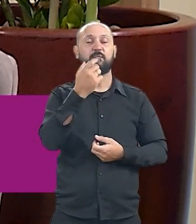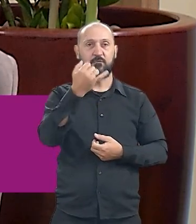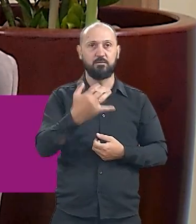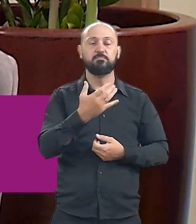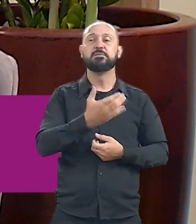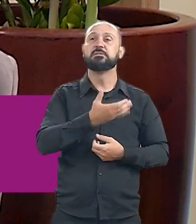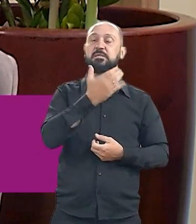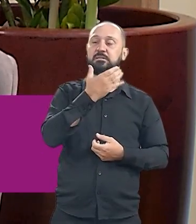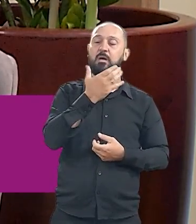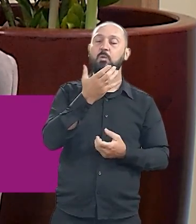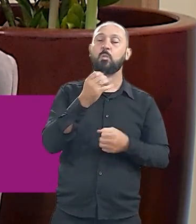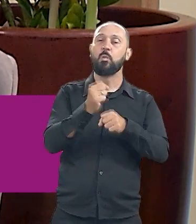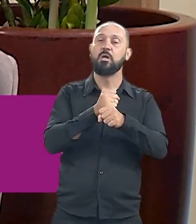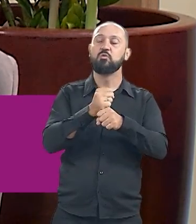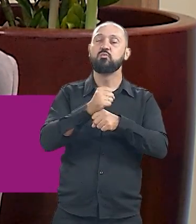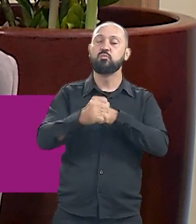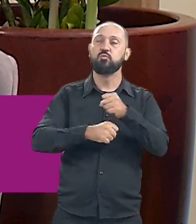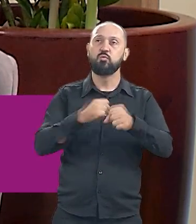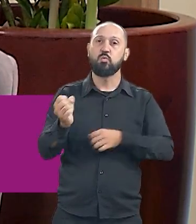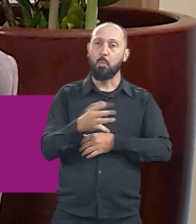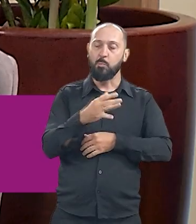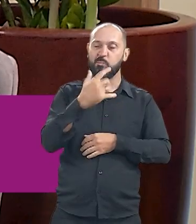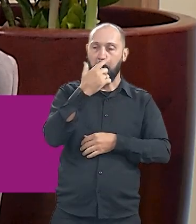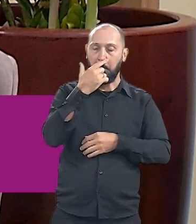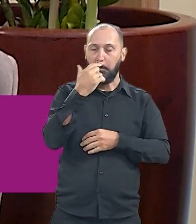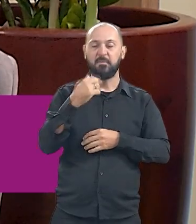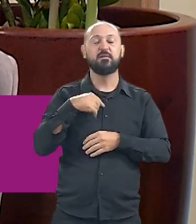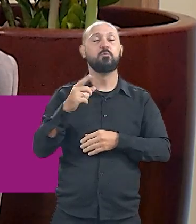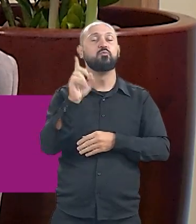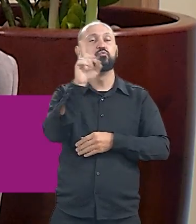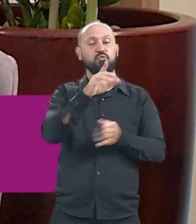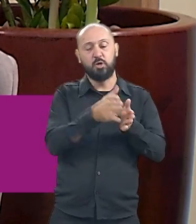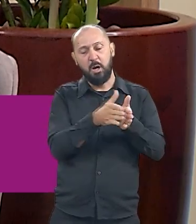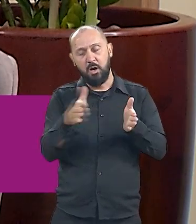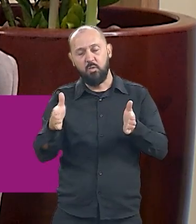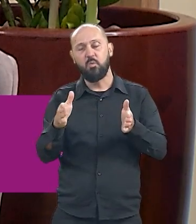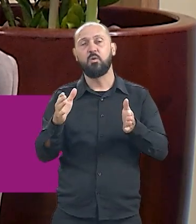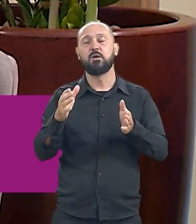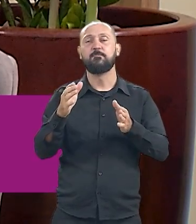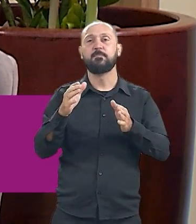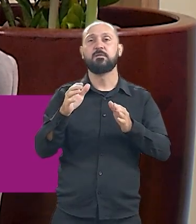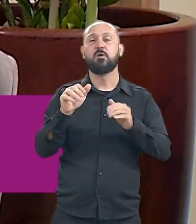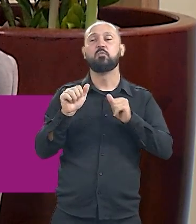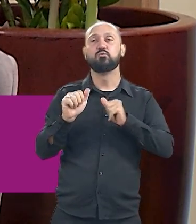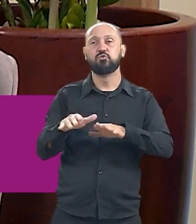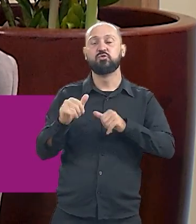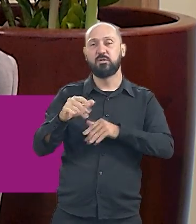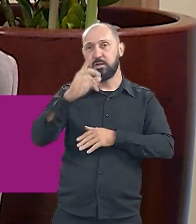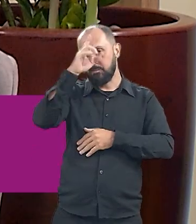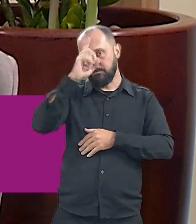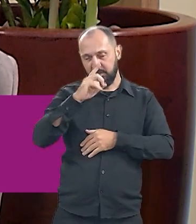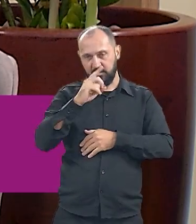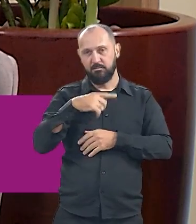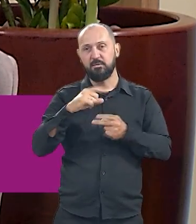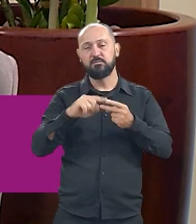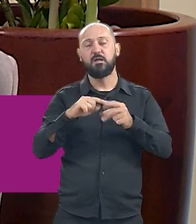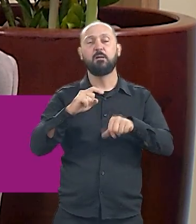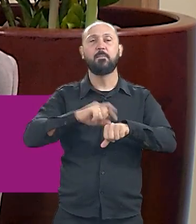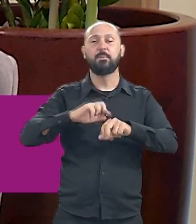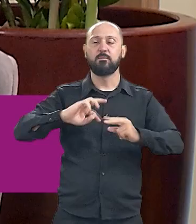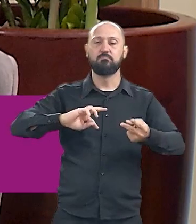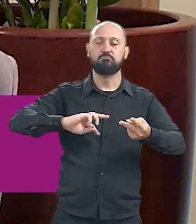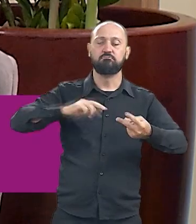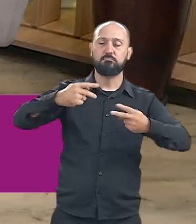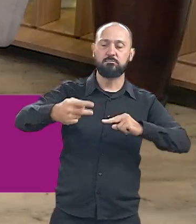que é emblemática de prevenção ao suicídio, que é o Setembro Amarelo. Isso. Mas existem sazonalidades onde essas pessoas procuram